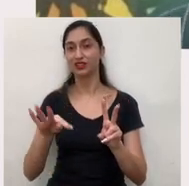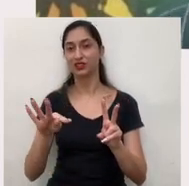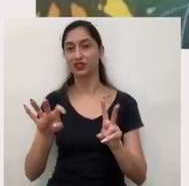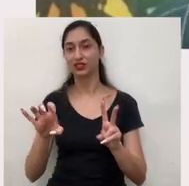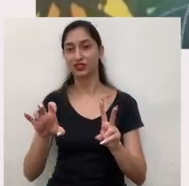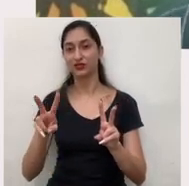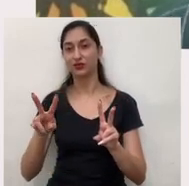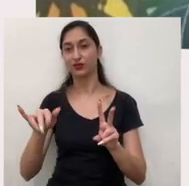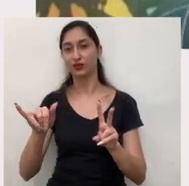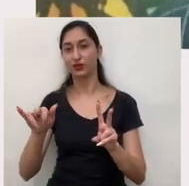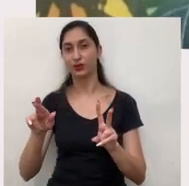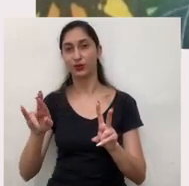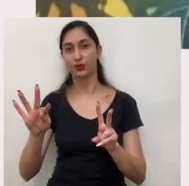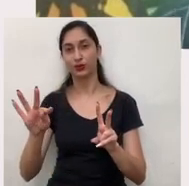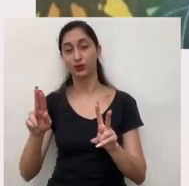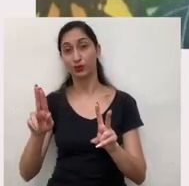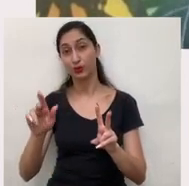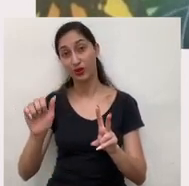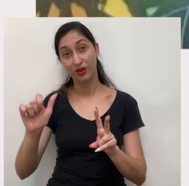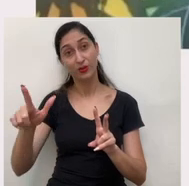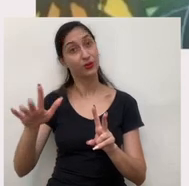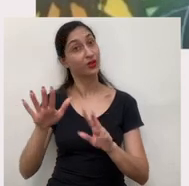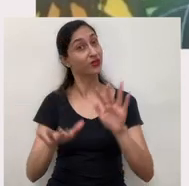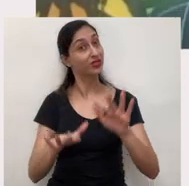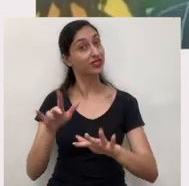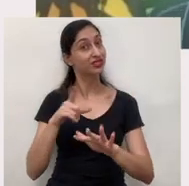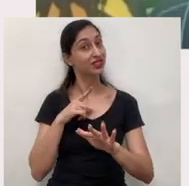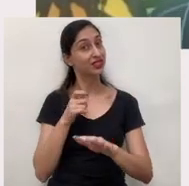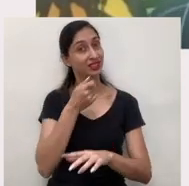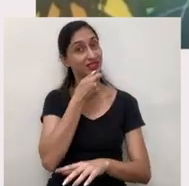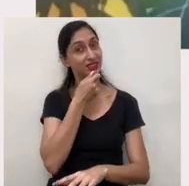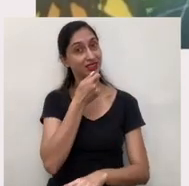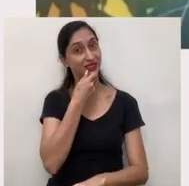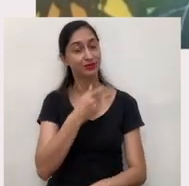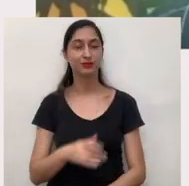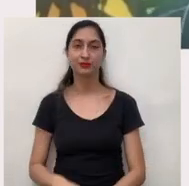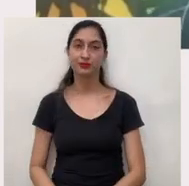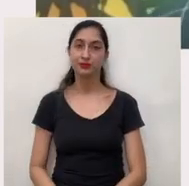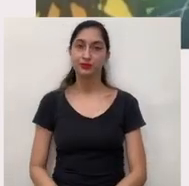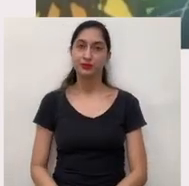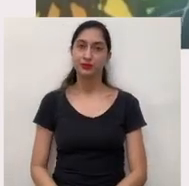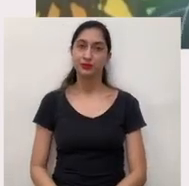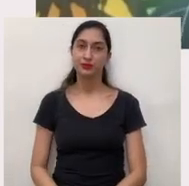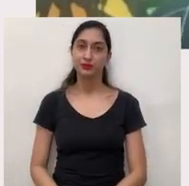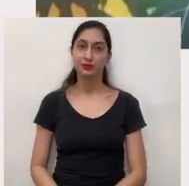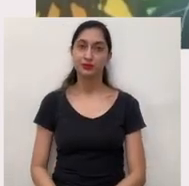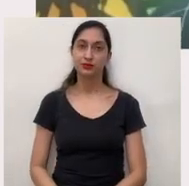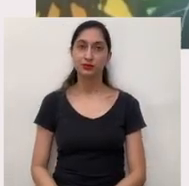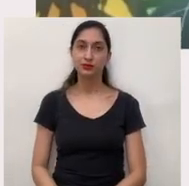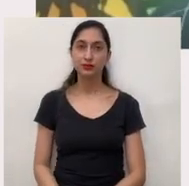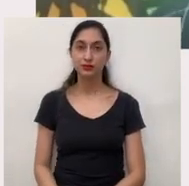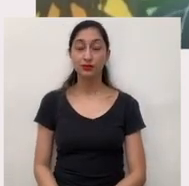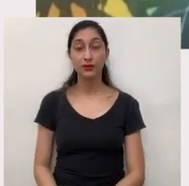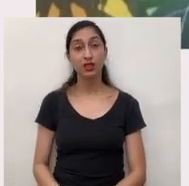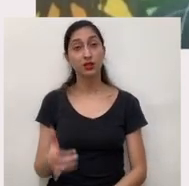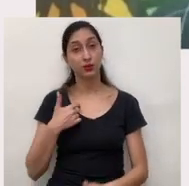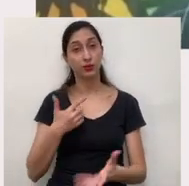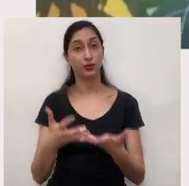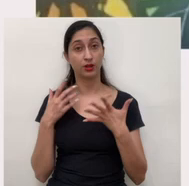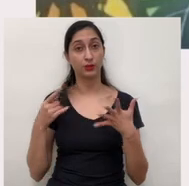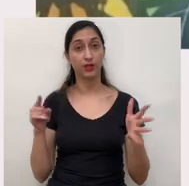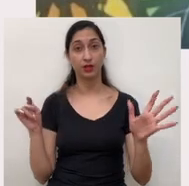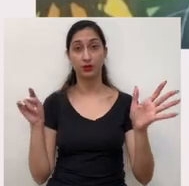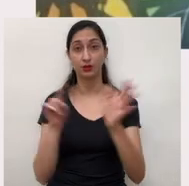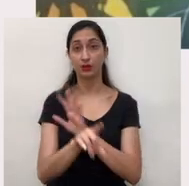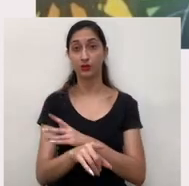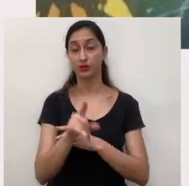um, talvez ainda tenha mais. Corre aí, gente. Fernanda, eu queria colocar outra questão para você, porque eu acho assim,